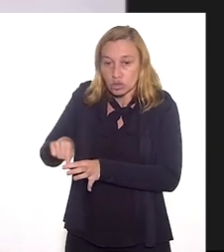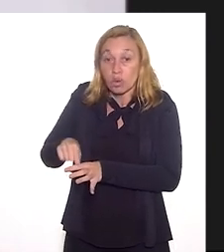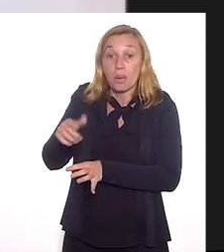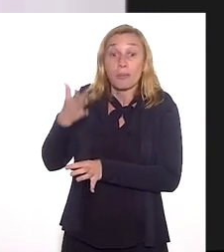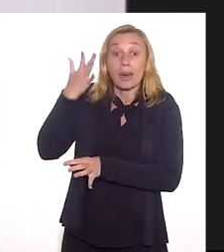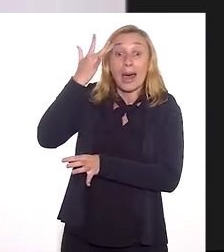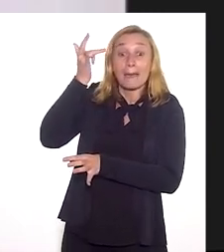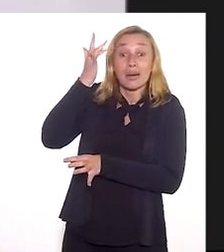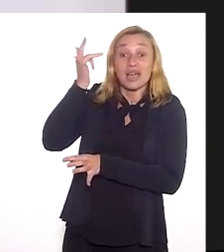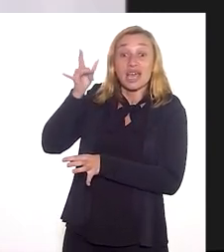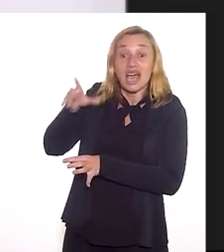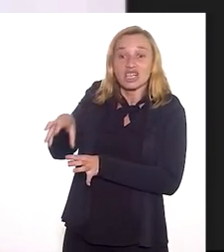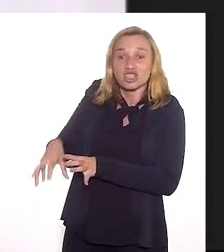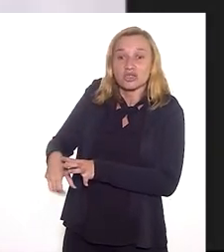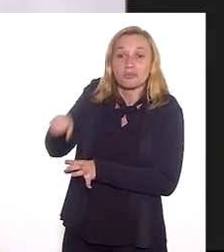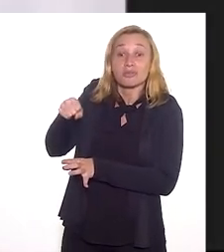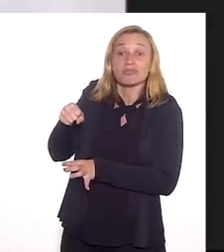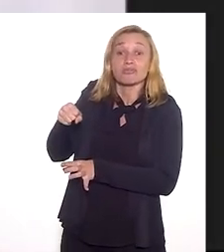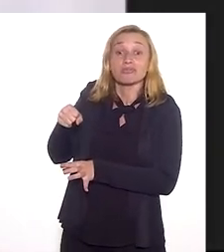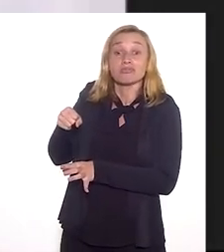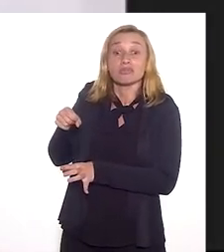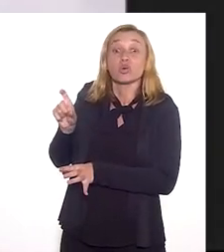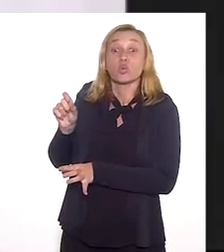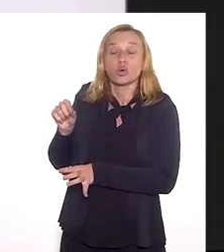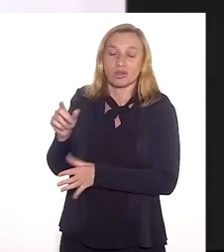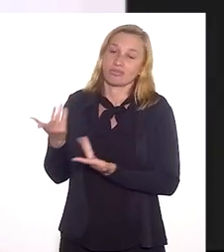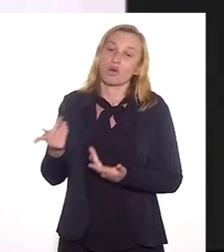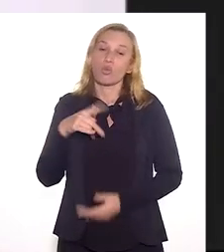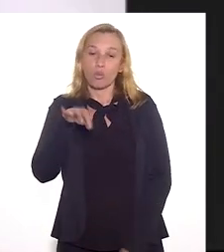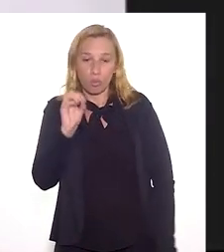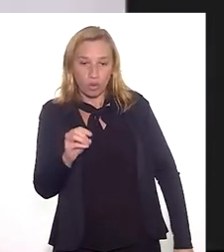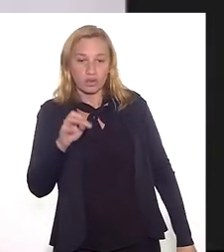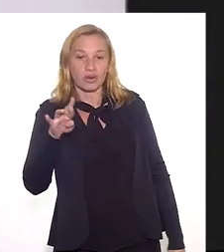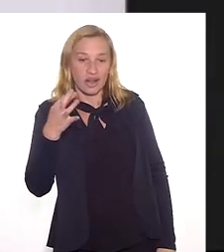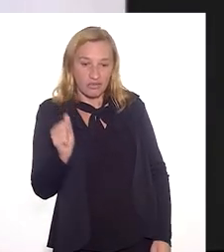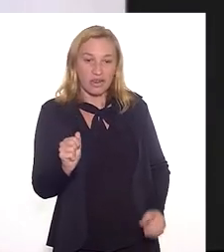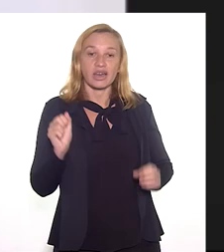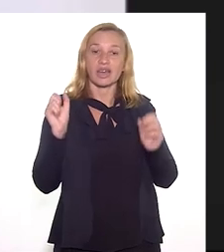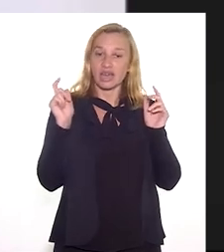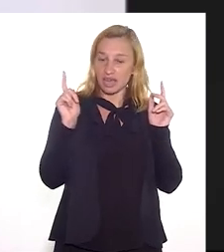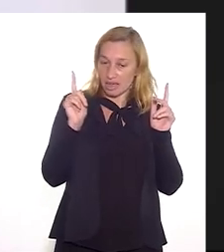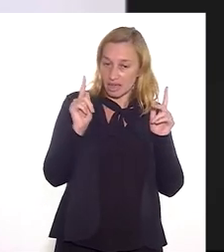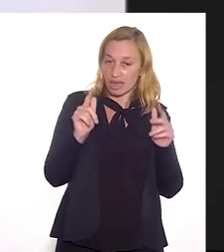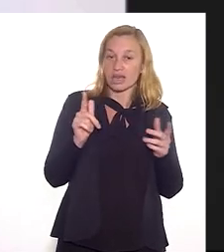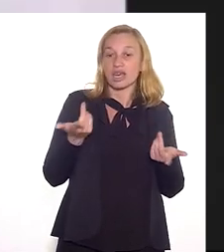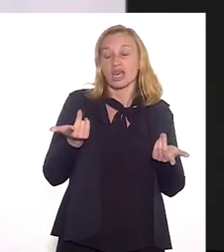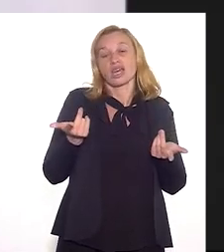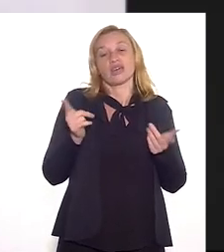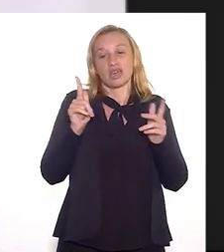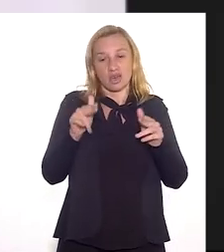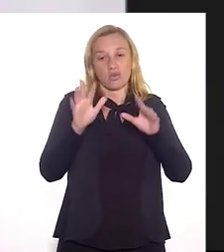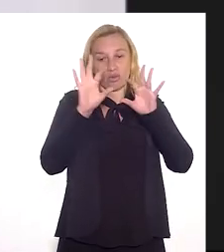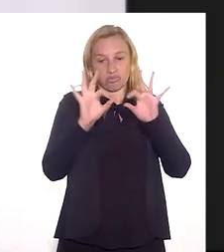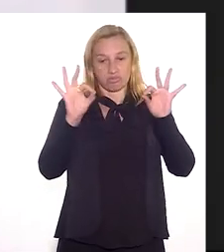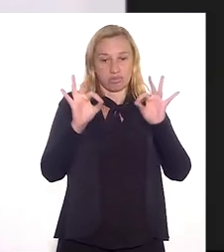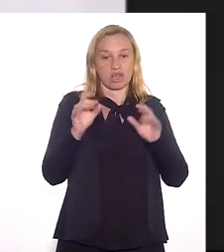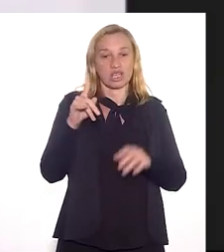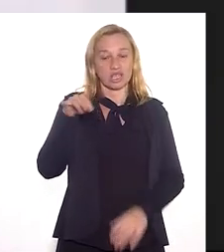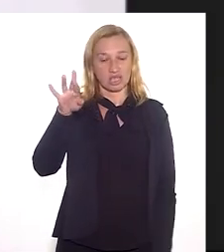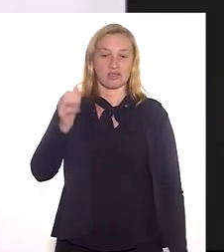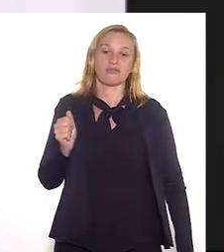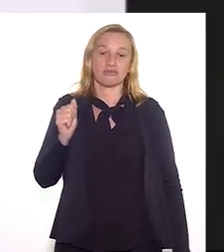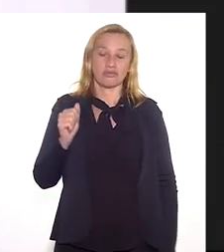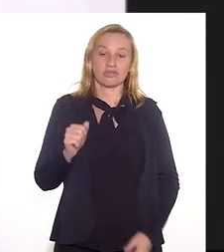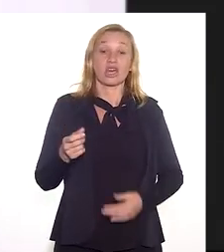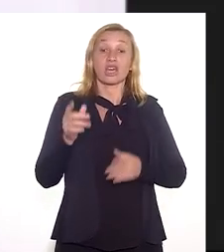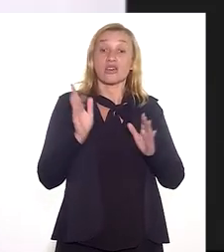plantando hoje para colher daqui a 5, 8, 10 anos? E é isso que a gente tem que pensar. Então, acho que o Porto Maravalha vem um pouco com essa intenção de fazer